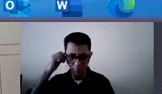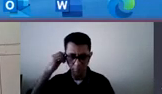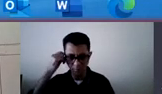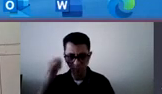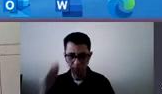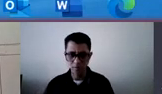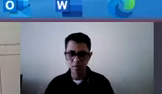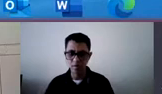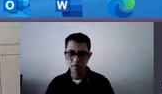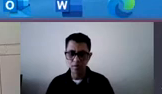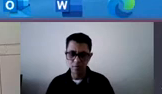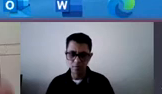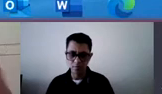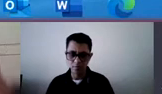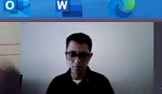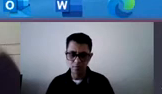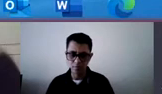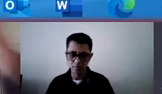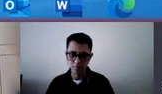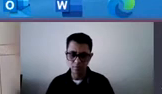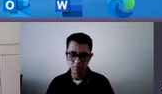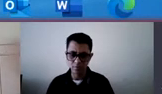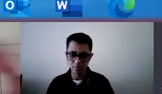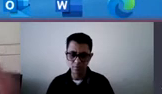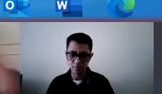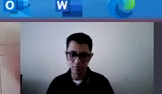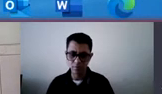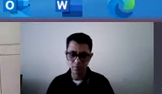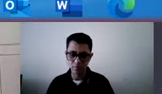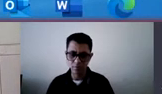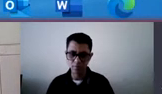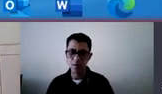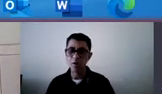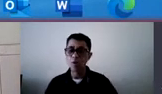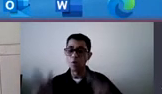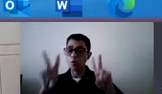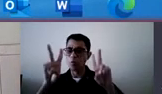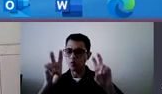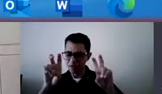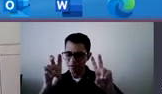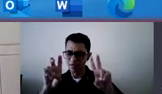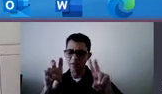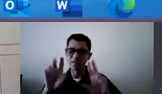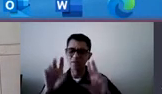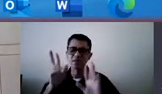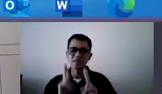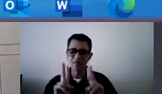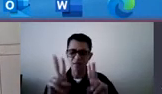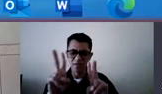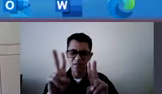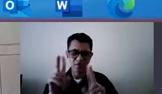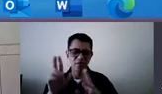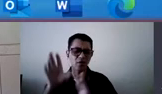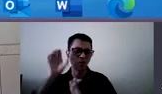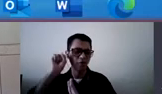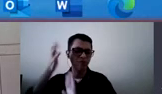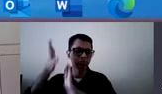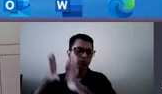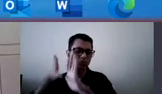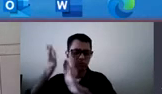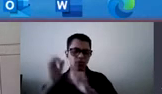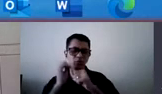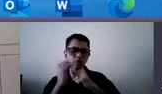diversos assuntos, especialmente no momento atual, a notícia do Covid. E diferentes mídias, numa velocidade